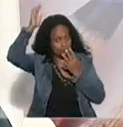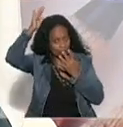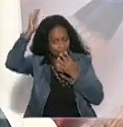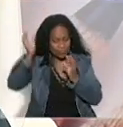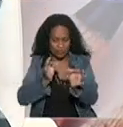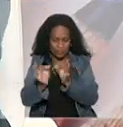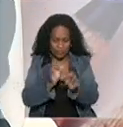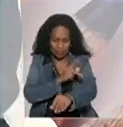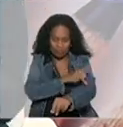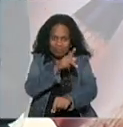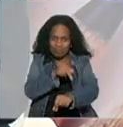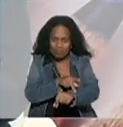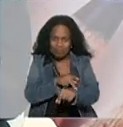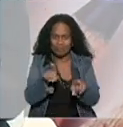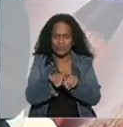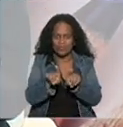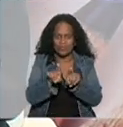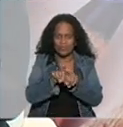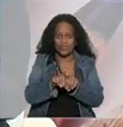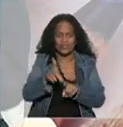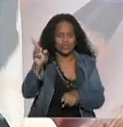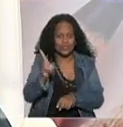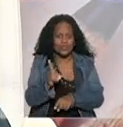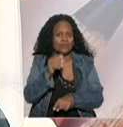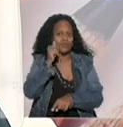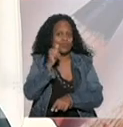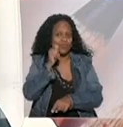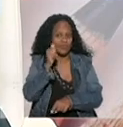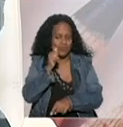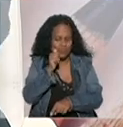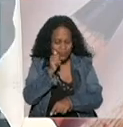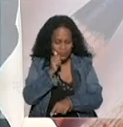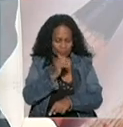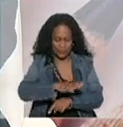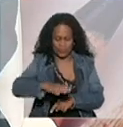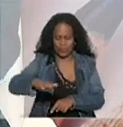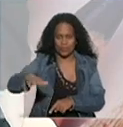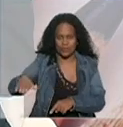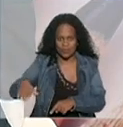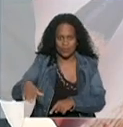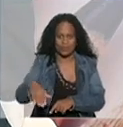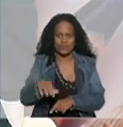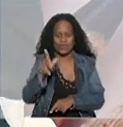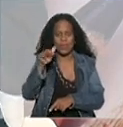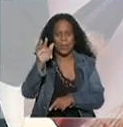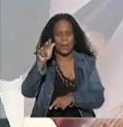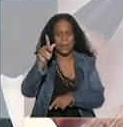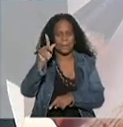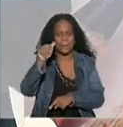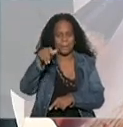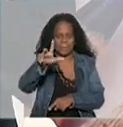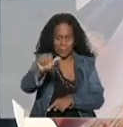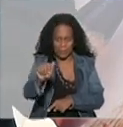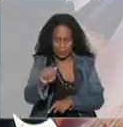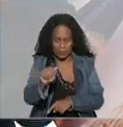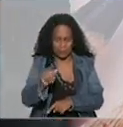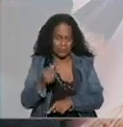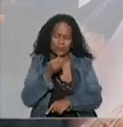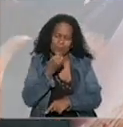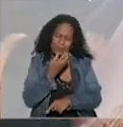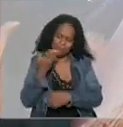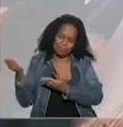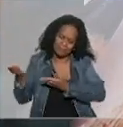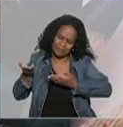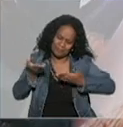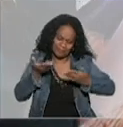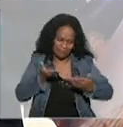Como é que surgiu esse gosto por estudar a cultura indígena? Eu sei que você faz doutorado em memória social. Isso, correto. Como é que surgiu esse gosto? Porque assim, na